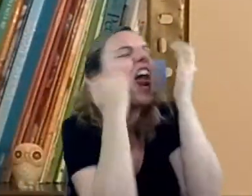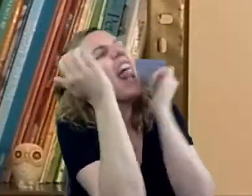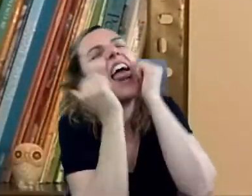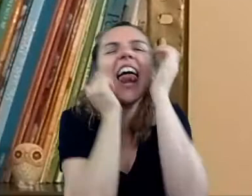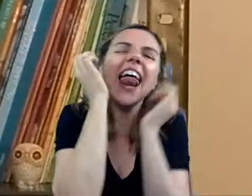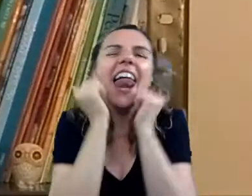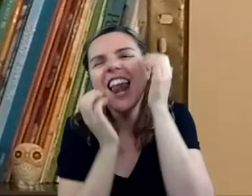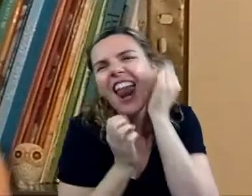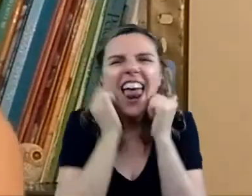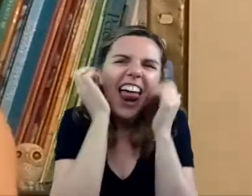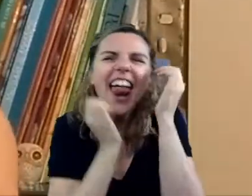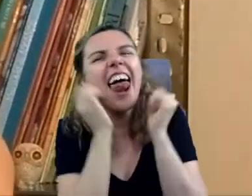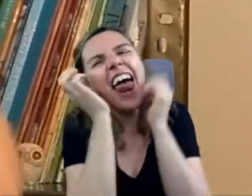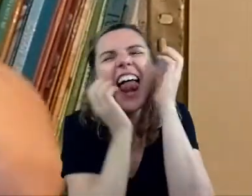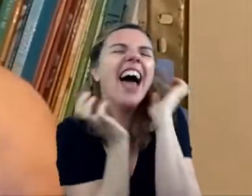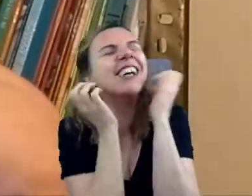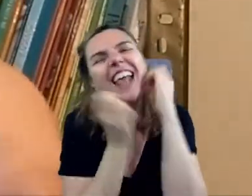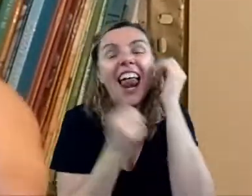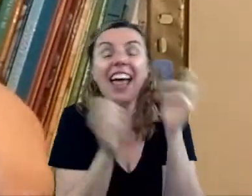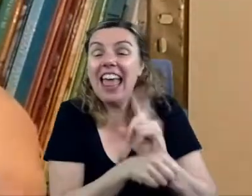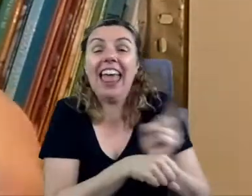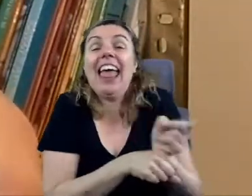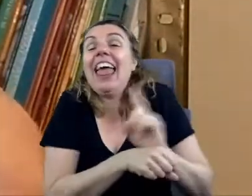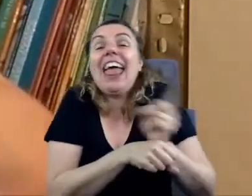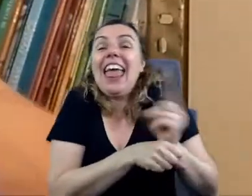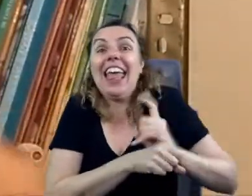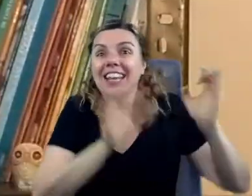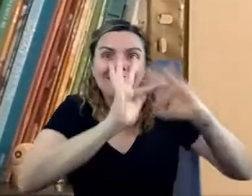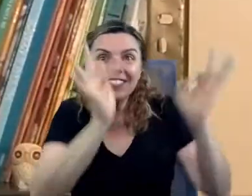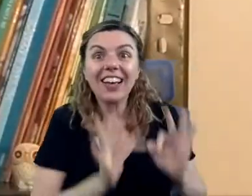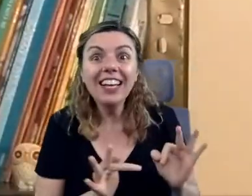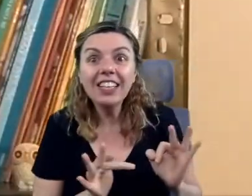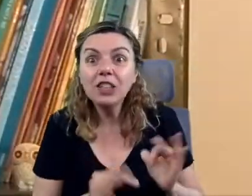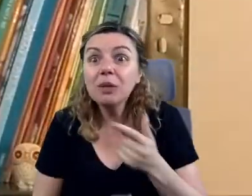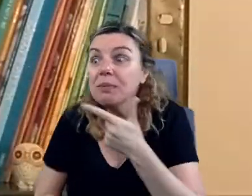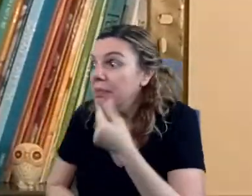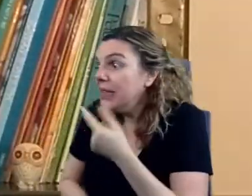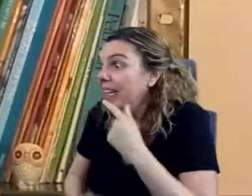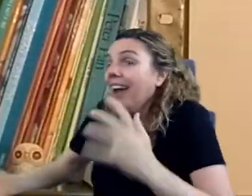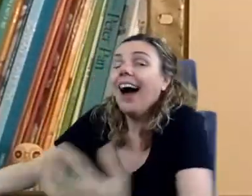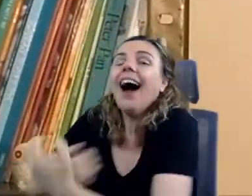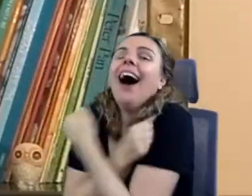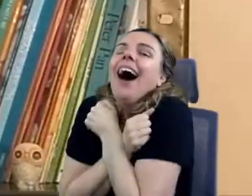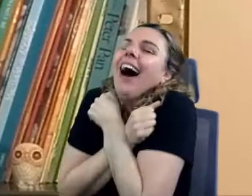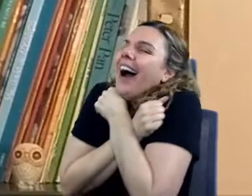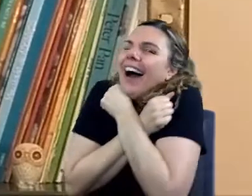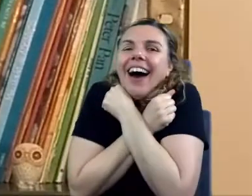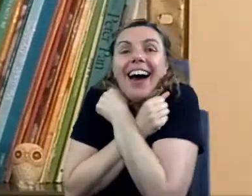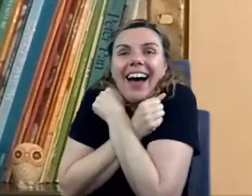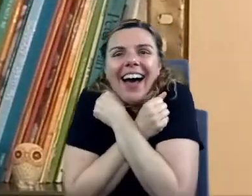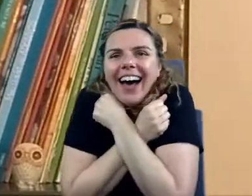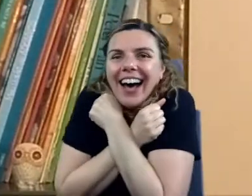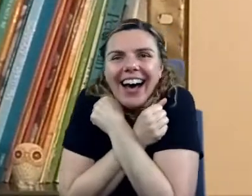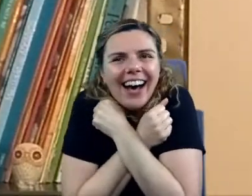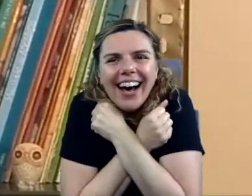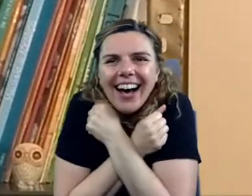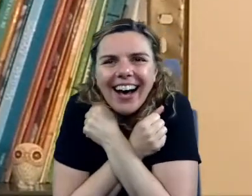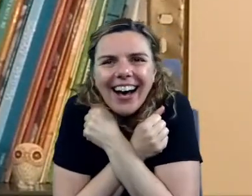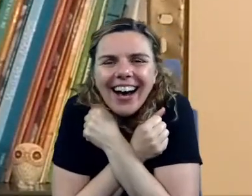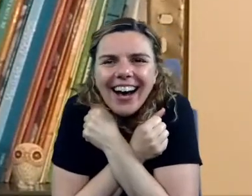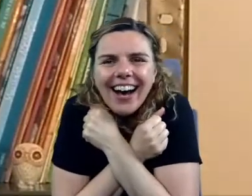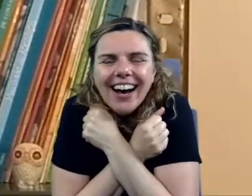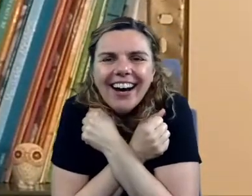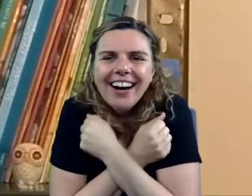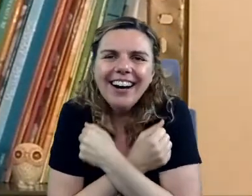lançou-se sobre ele, latindo alegremente e começou a dar lambidas. O menino abraçou-o fortemente.